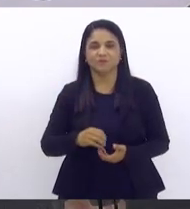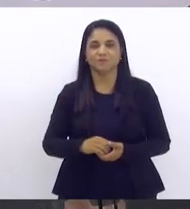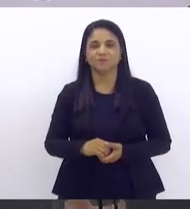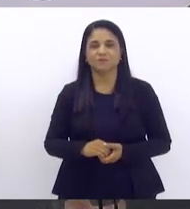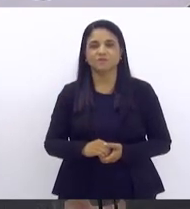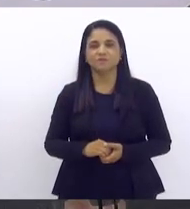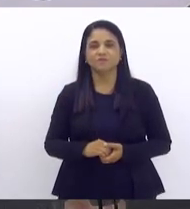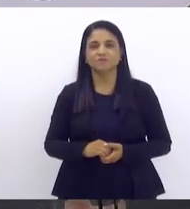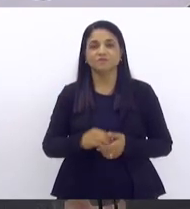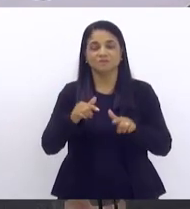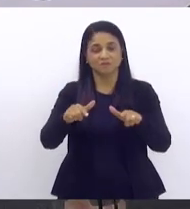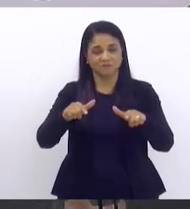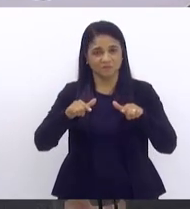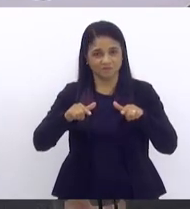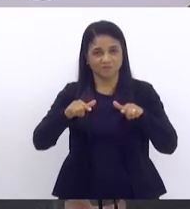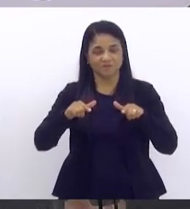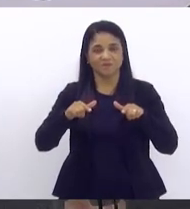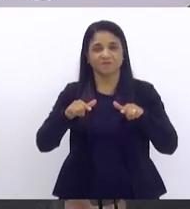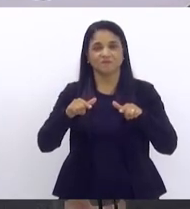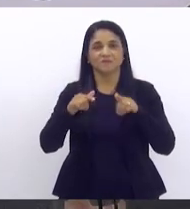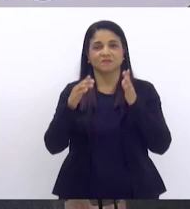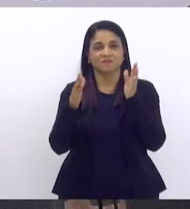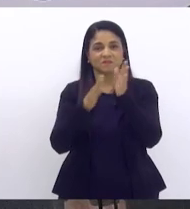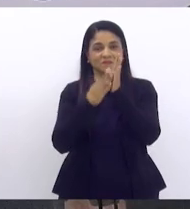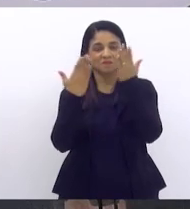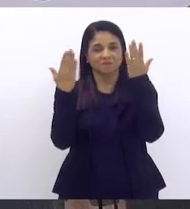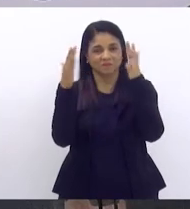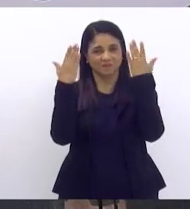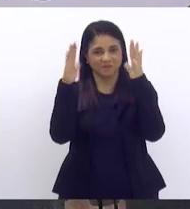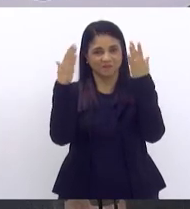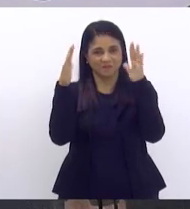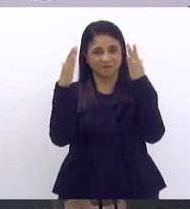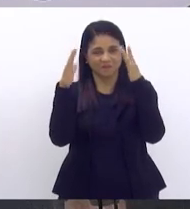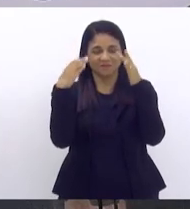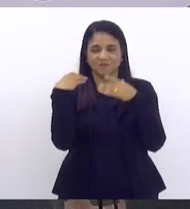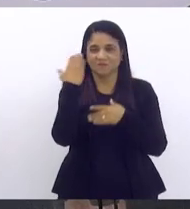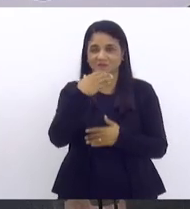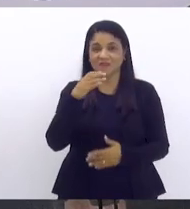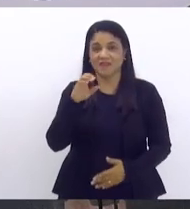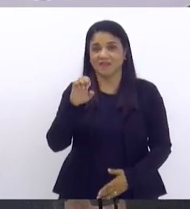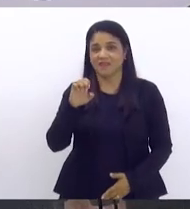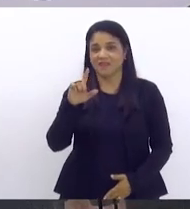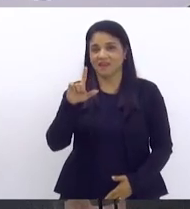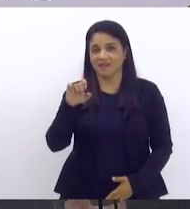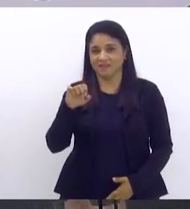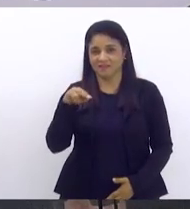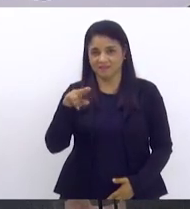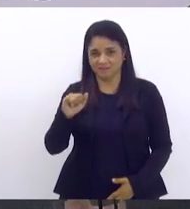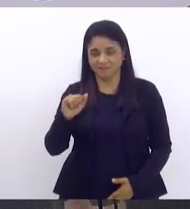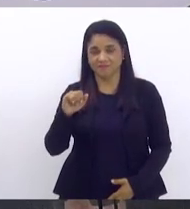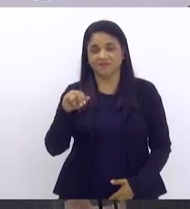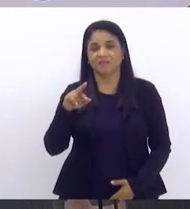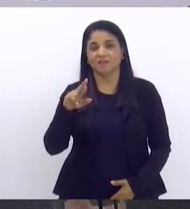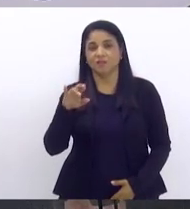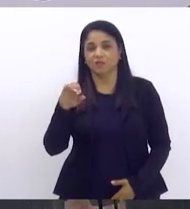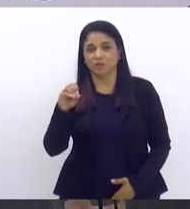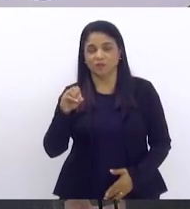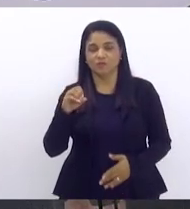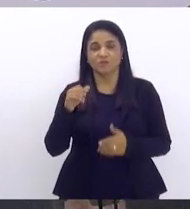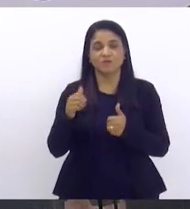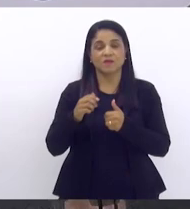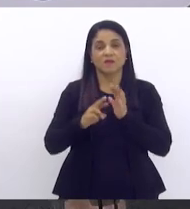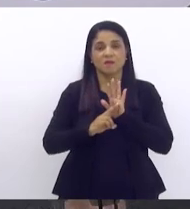Vamos entregar uma moção de aplauso para nossa querida Helena Rios Machado, representada pelo seu filho, Eduardo Machado, por